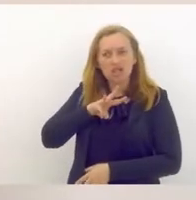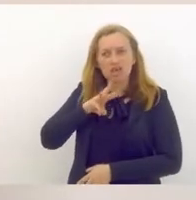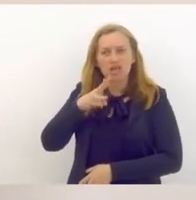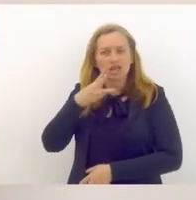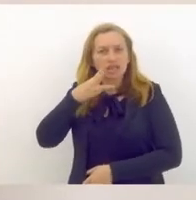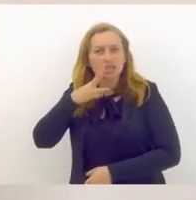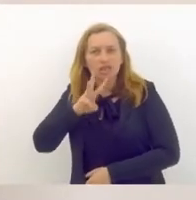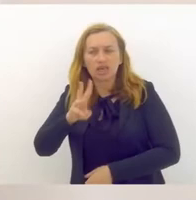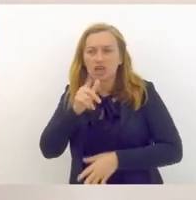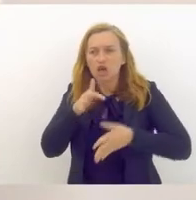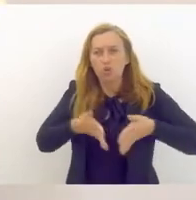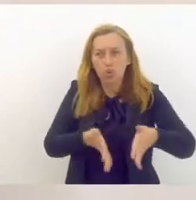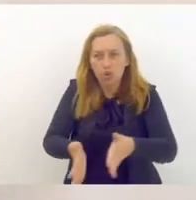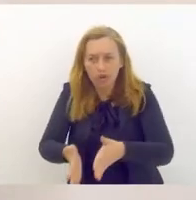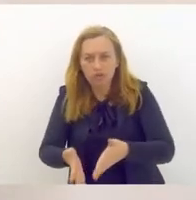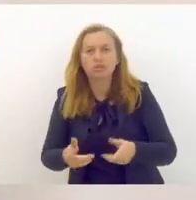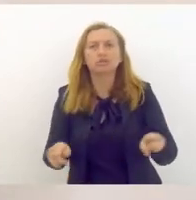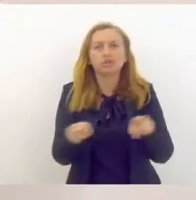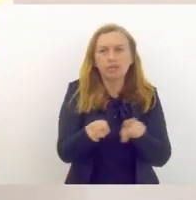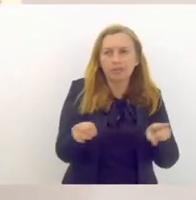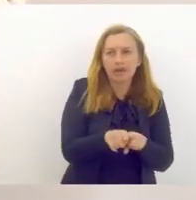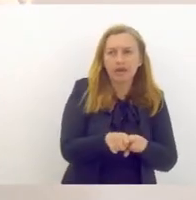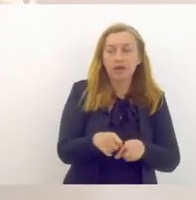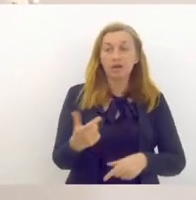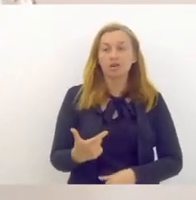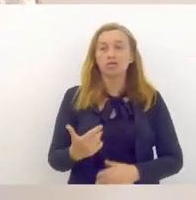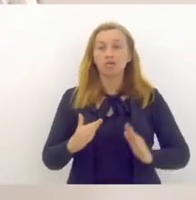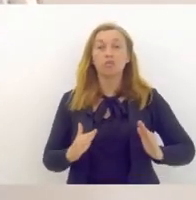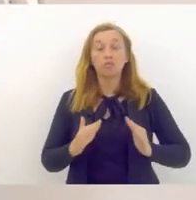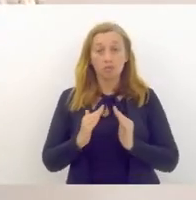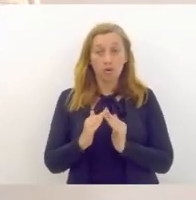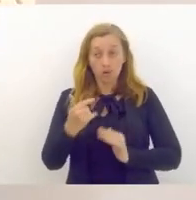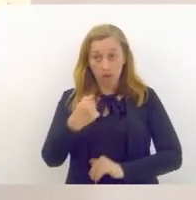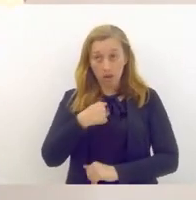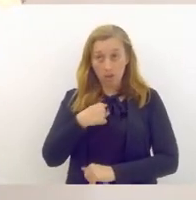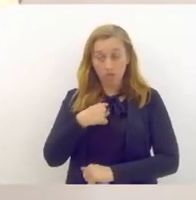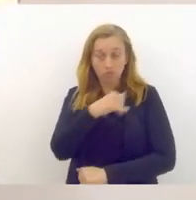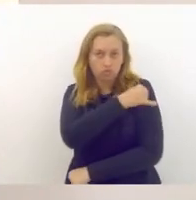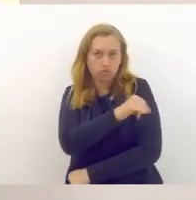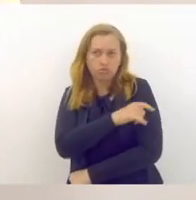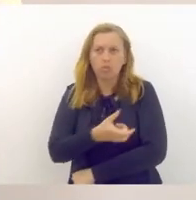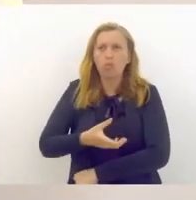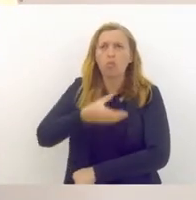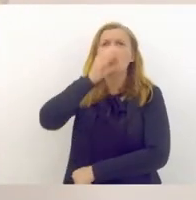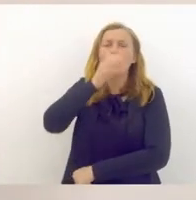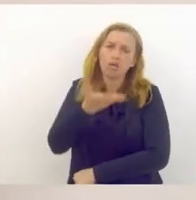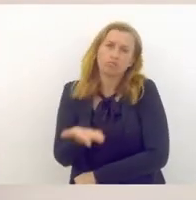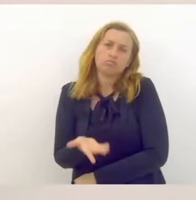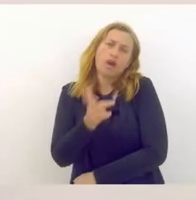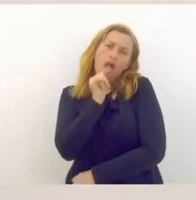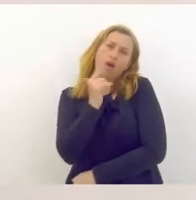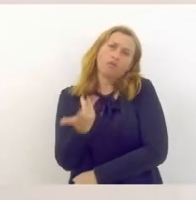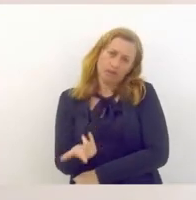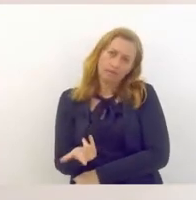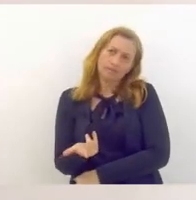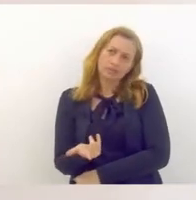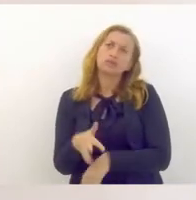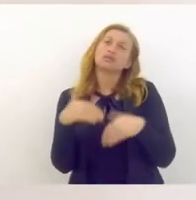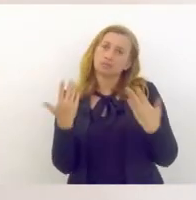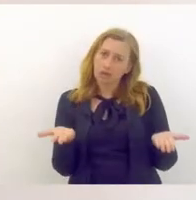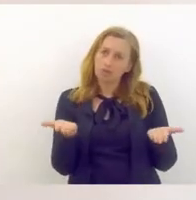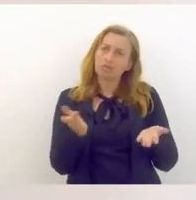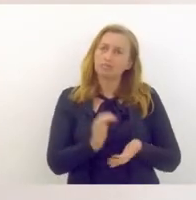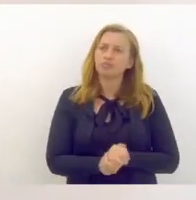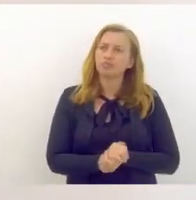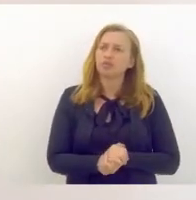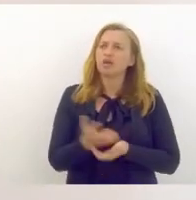pelo Rivismep, como também moradora da cidade do Rio de Janeiro, que bebo a água, né? Então,